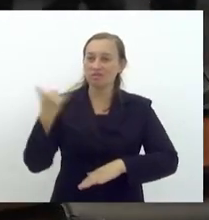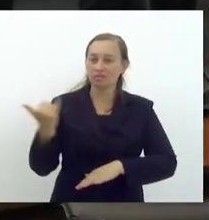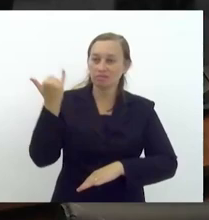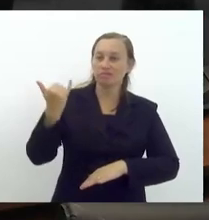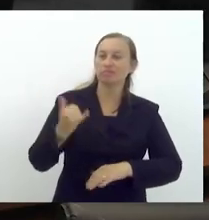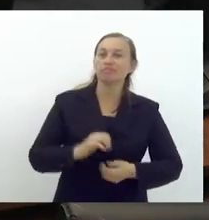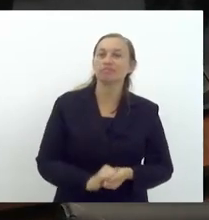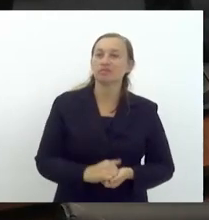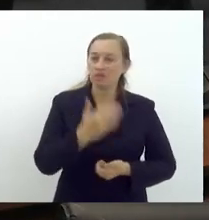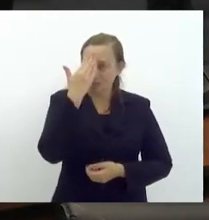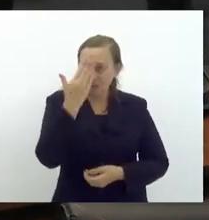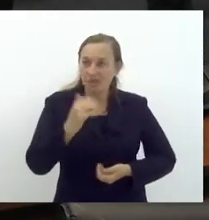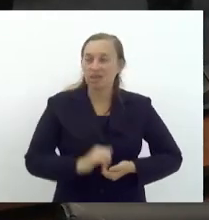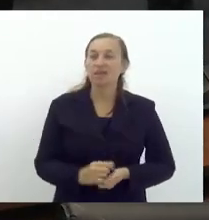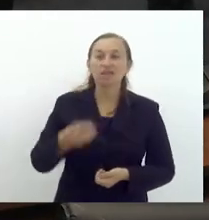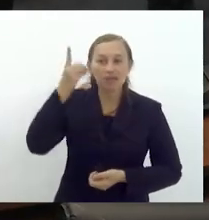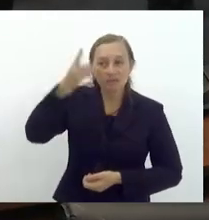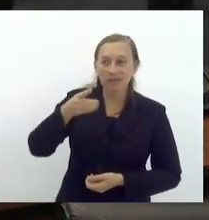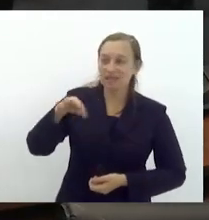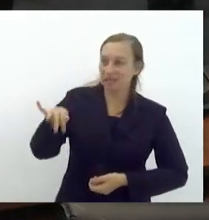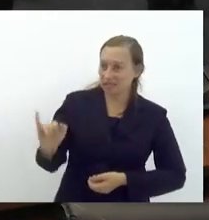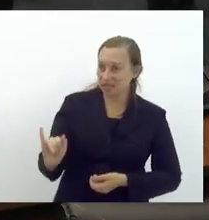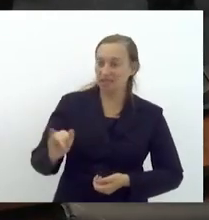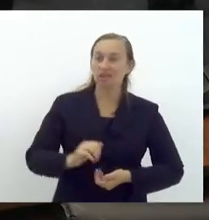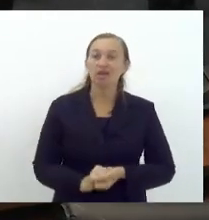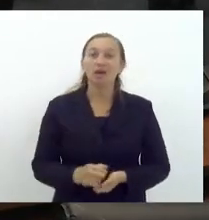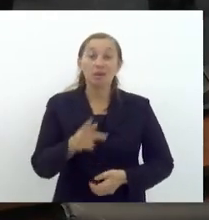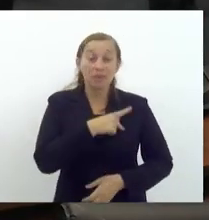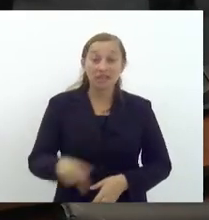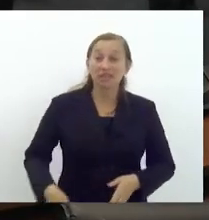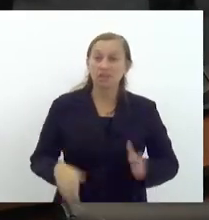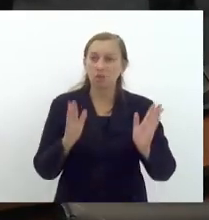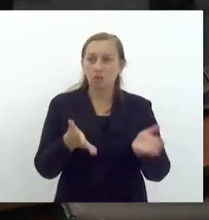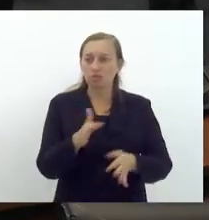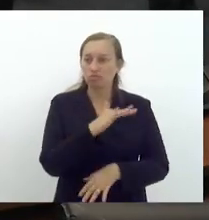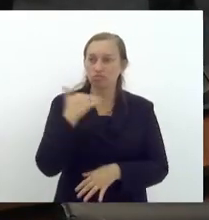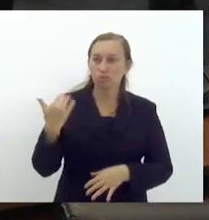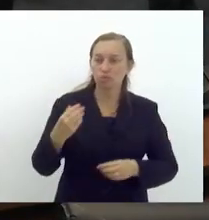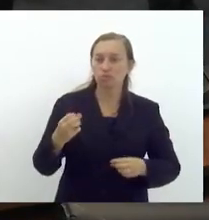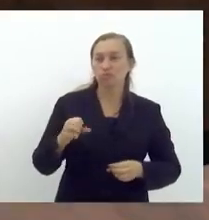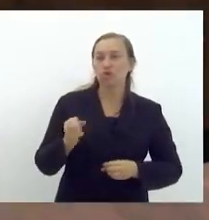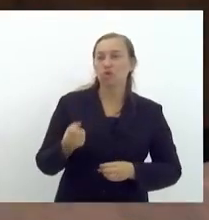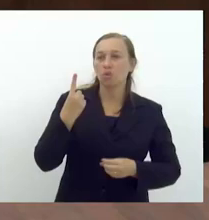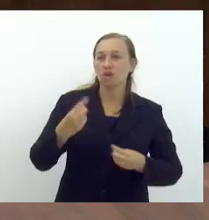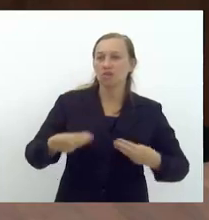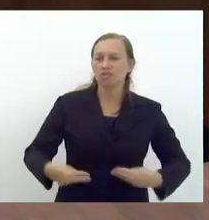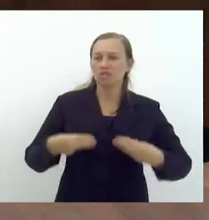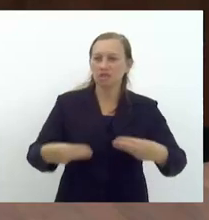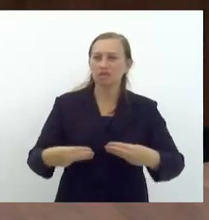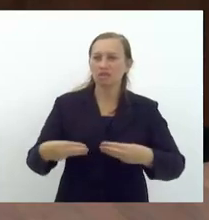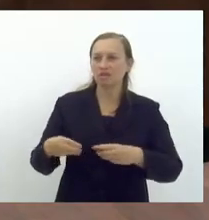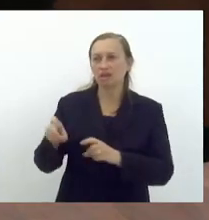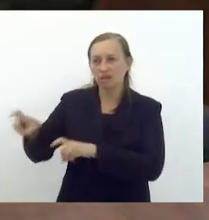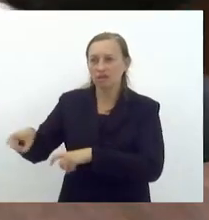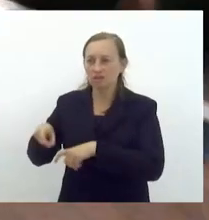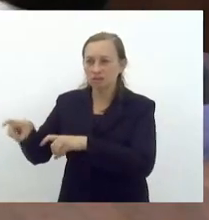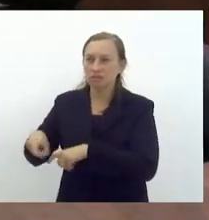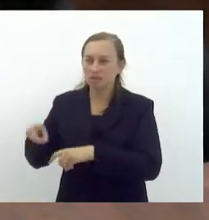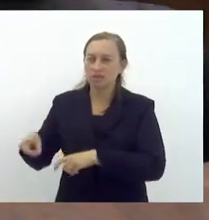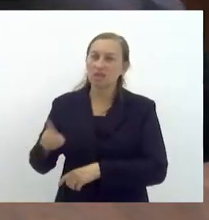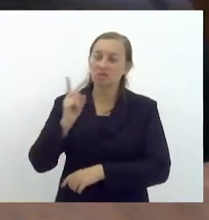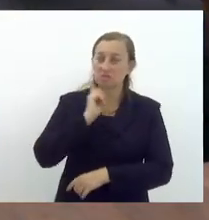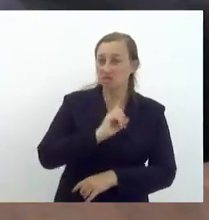Machado Deputado Tande Vieira por favor Presidente Hoje faleceu o ex-ministro da Agricultura Alison paulinelli em Minas